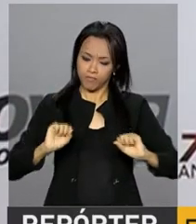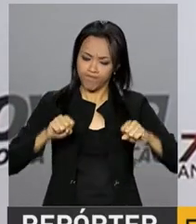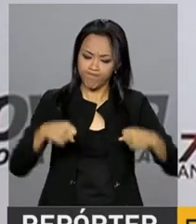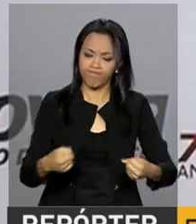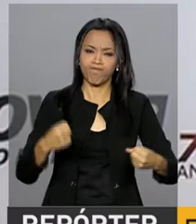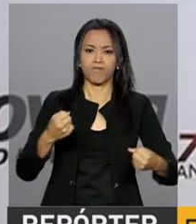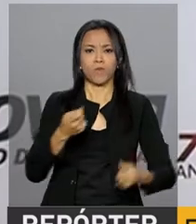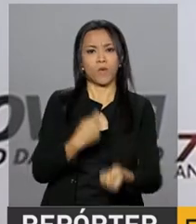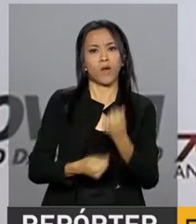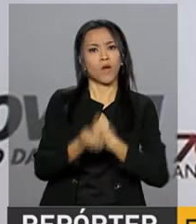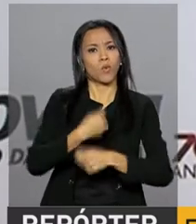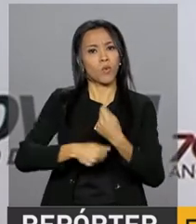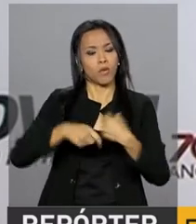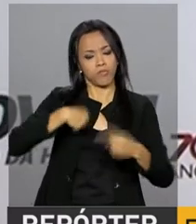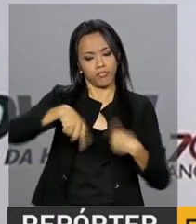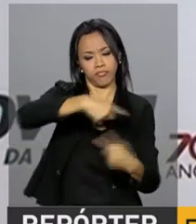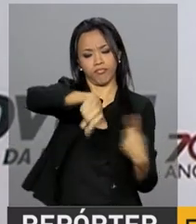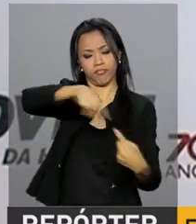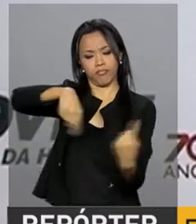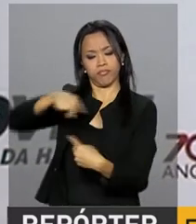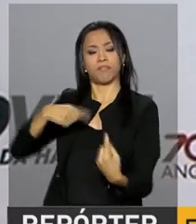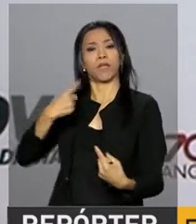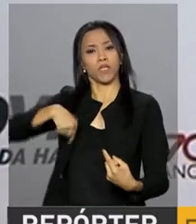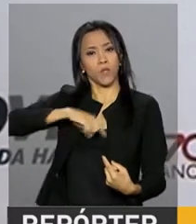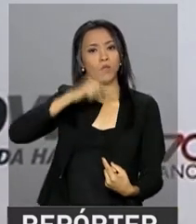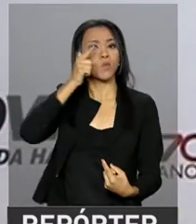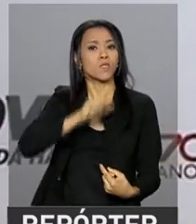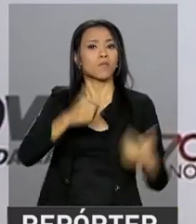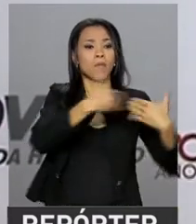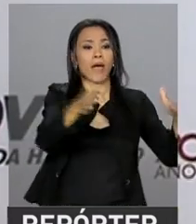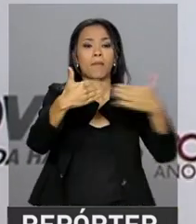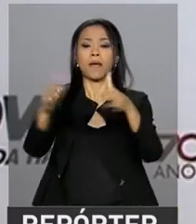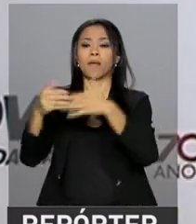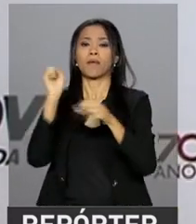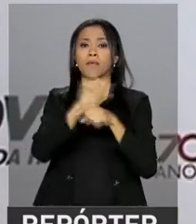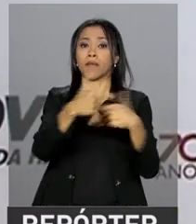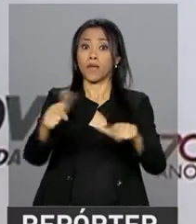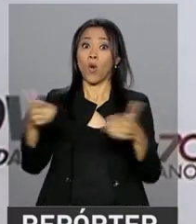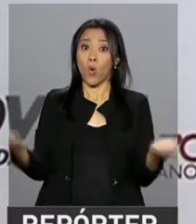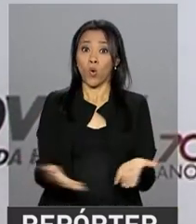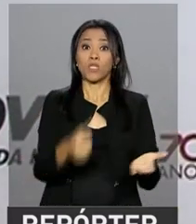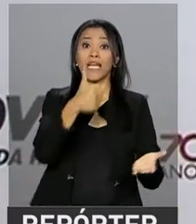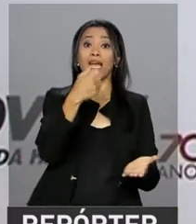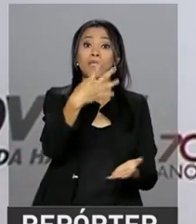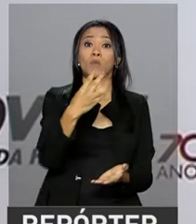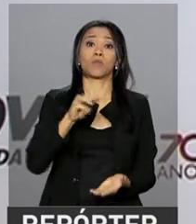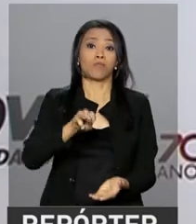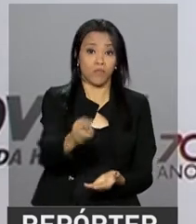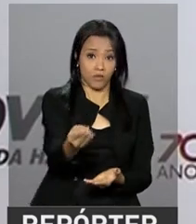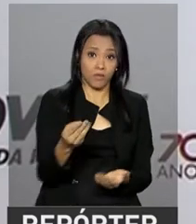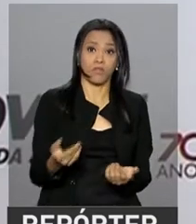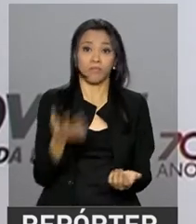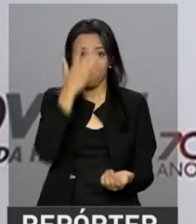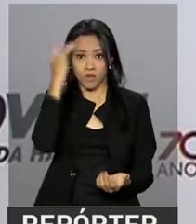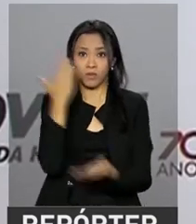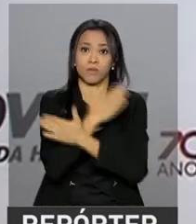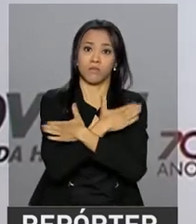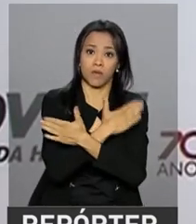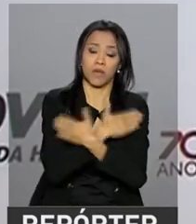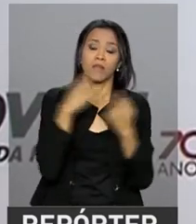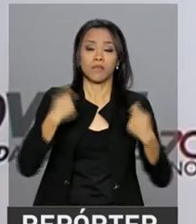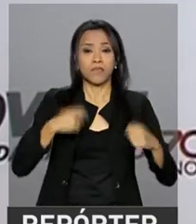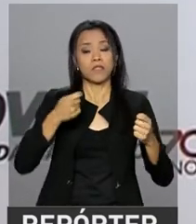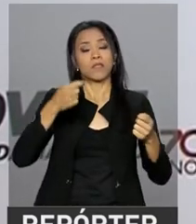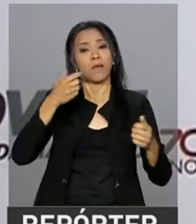para que a gente possa voltar a gerar emprego. São 14 milhões de desempregados no Brasil hoje e, para isso, é importante que se aprove a reforma trabalhista